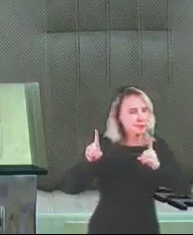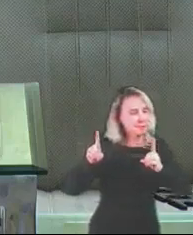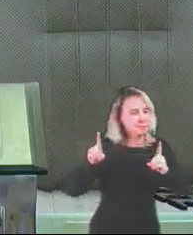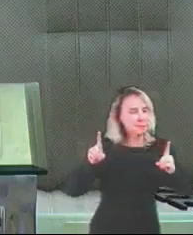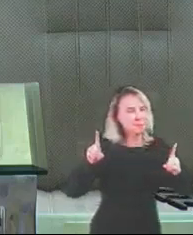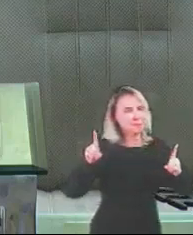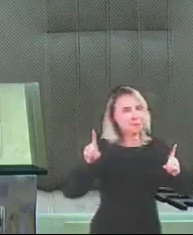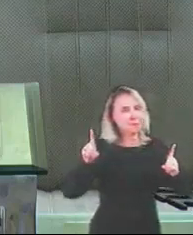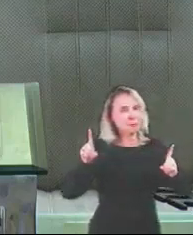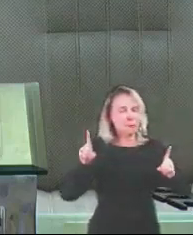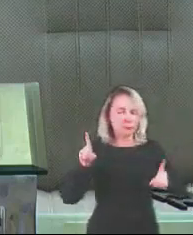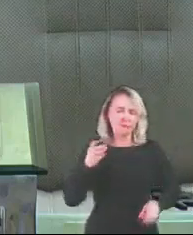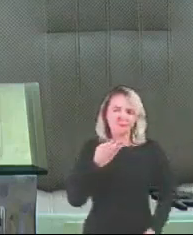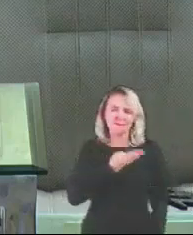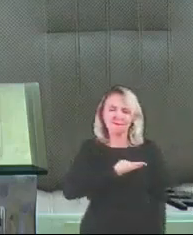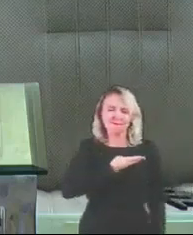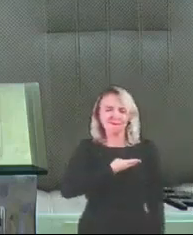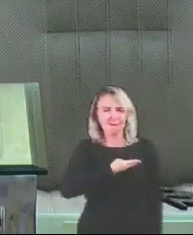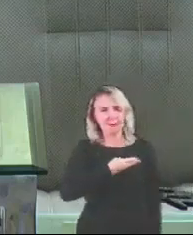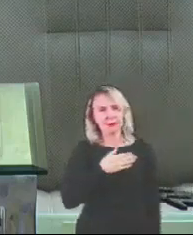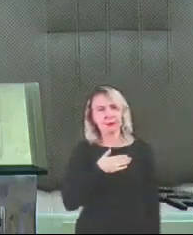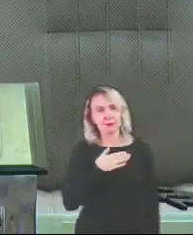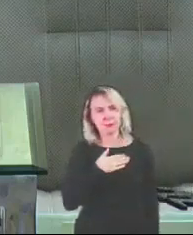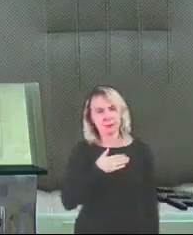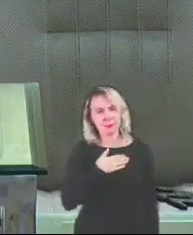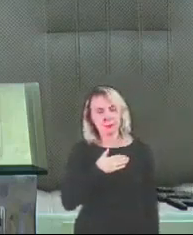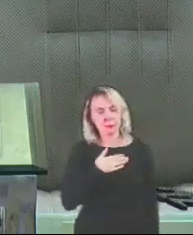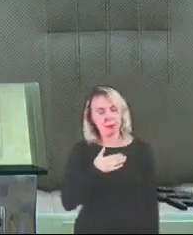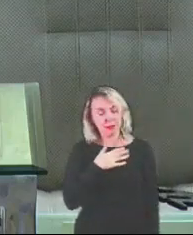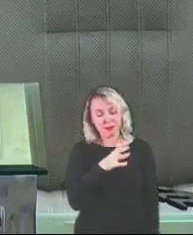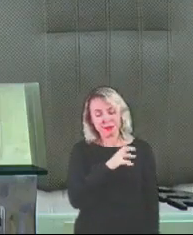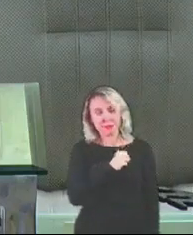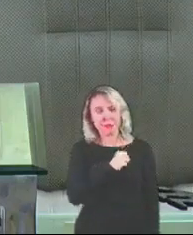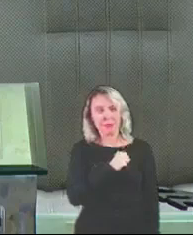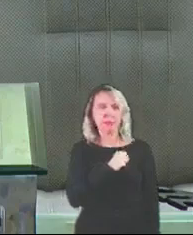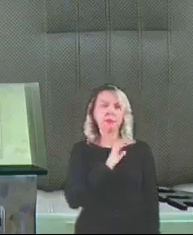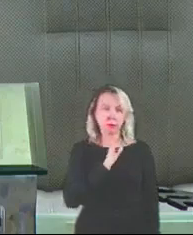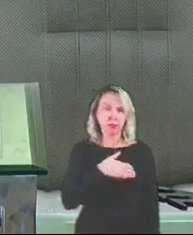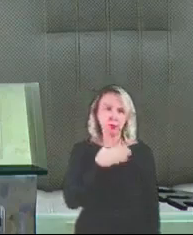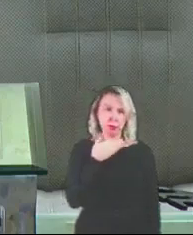Era um grande amigo meu, um irmão querido, já dorme no Senhor,